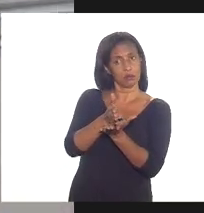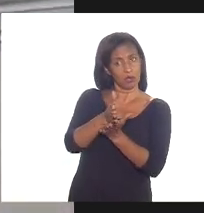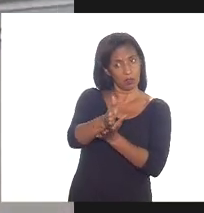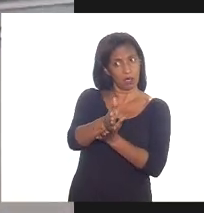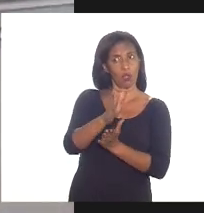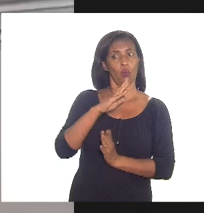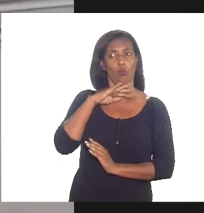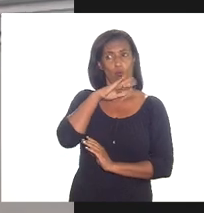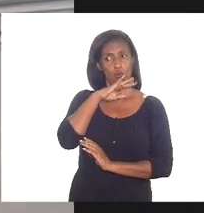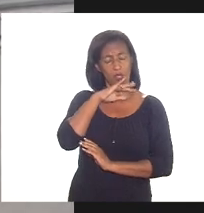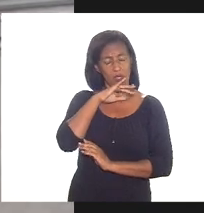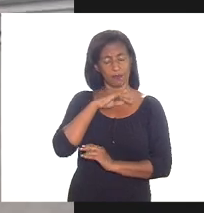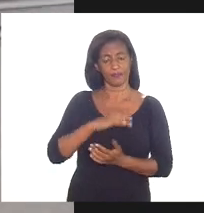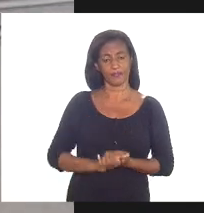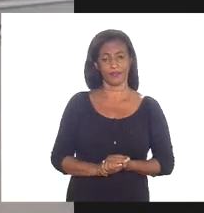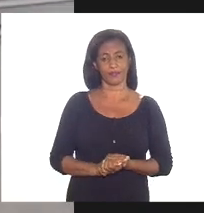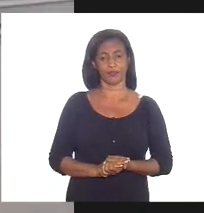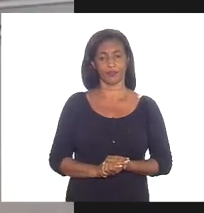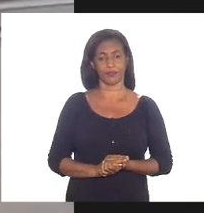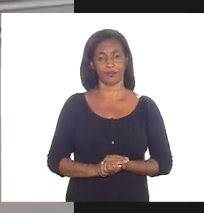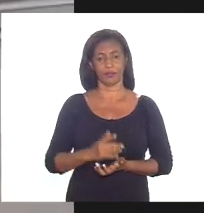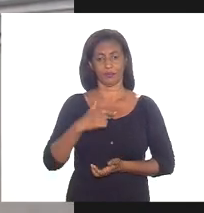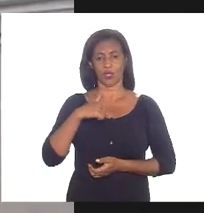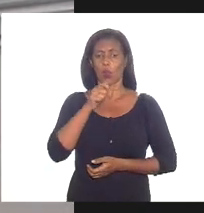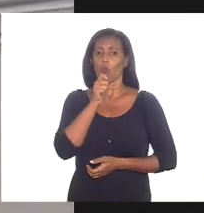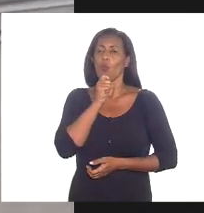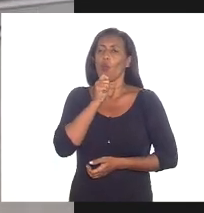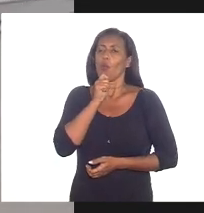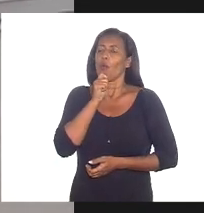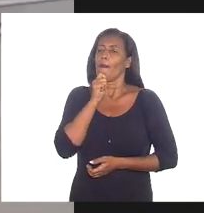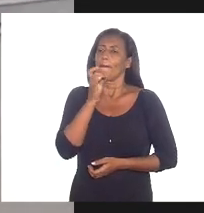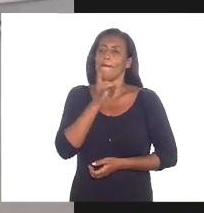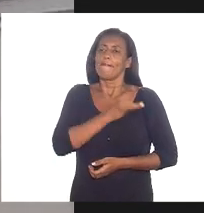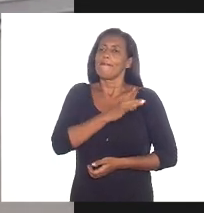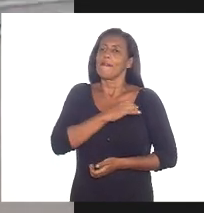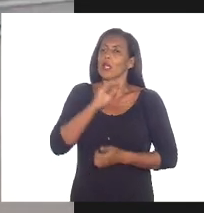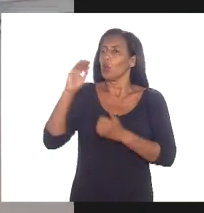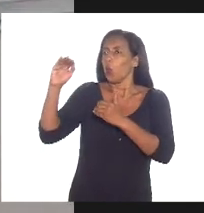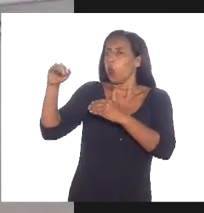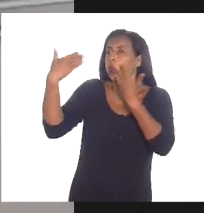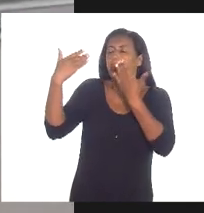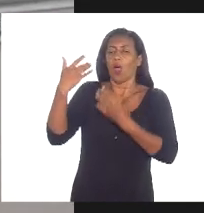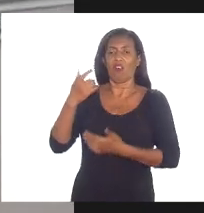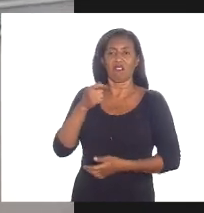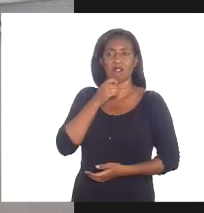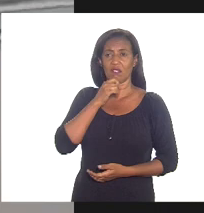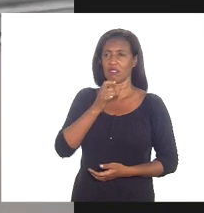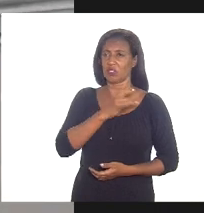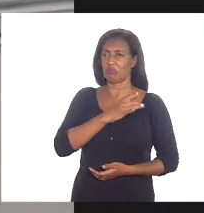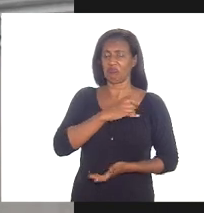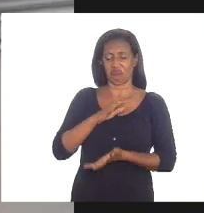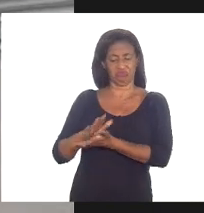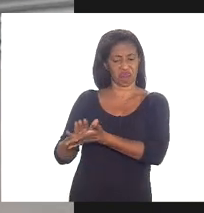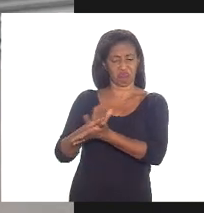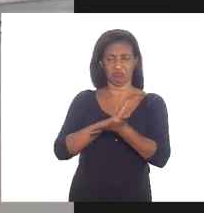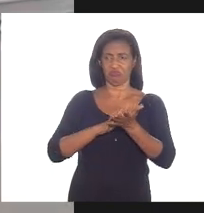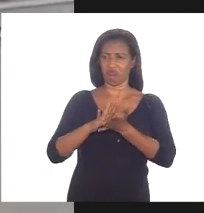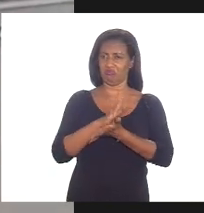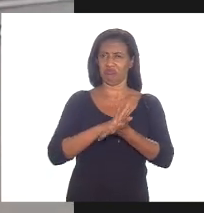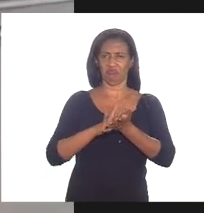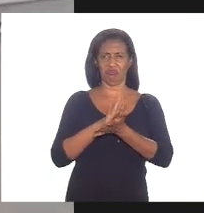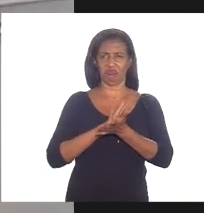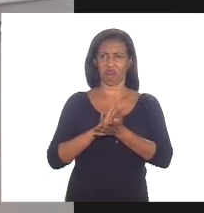ruim. Muito ruim. Eu não tenho medo de ameaça, tá? Eu não tenho medo de ameaça. O espaço que eu tenho